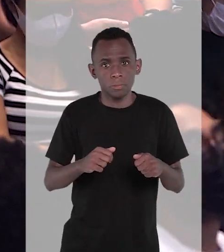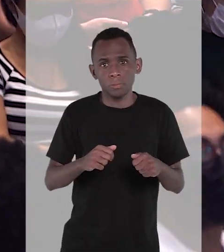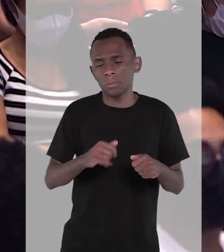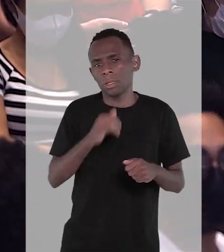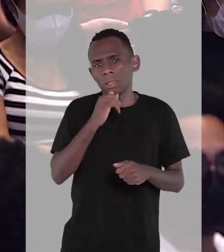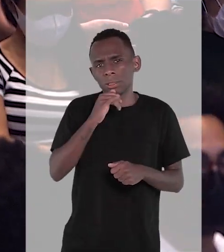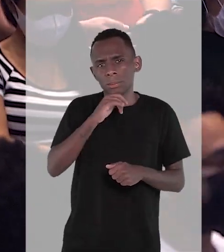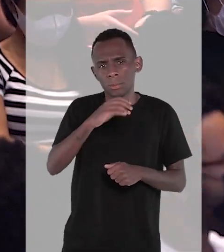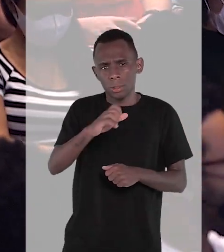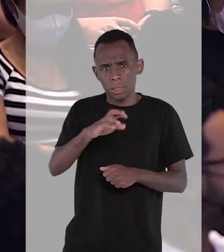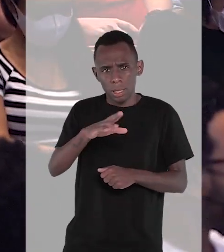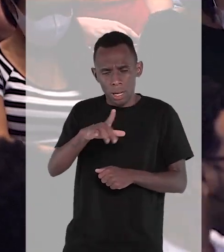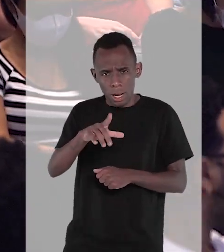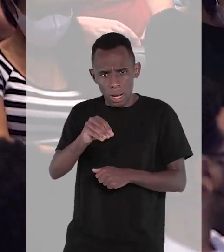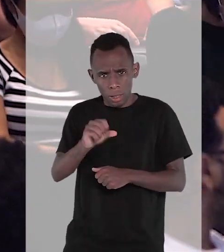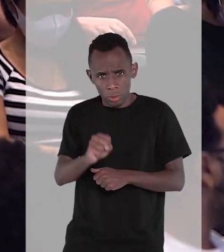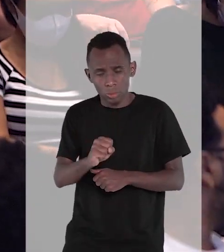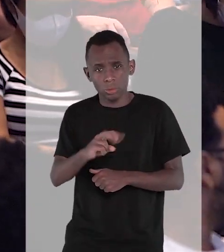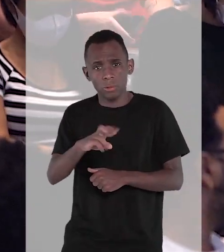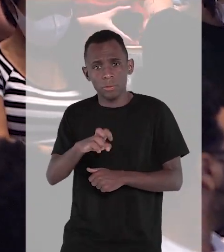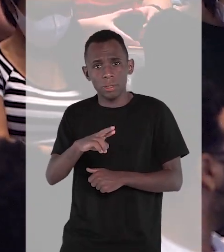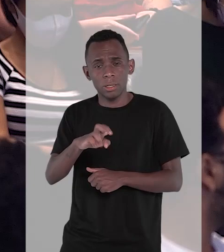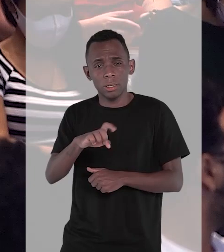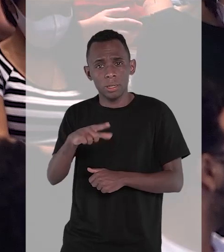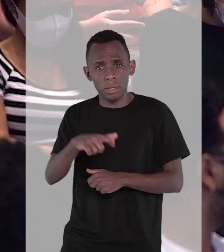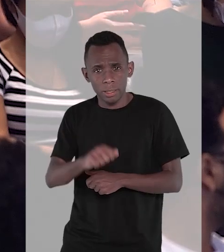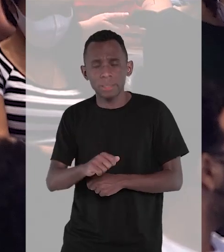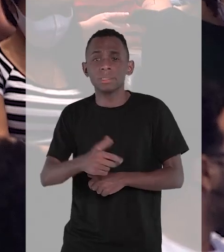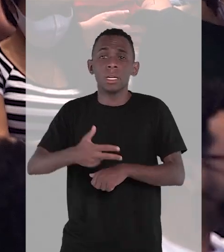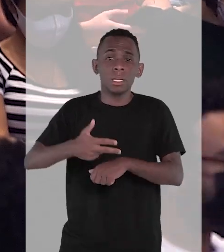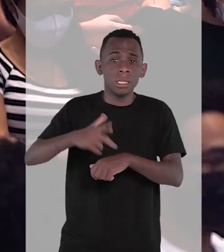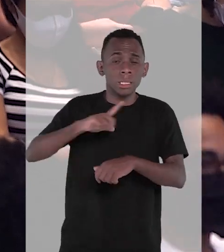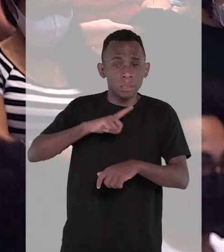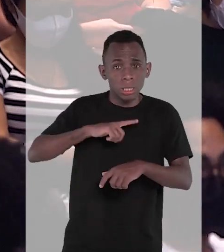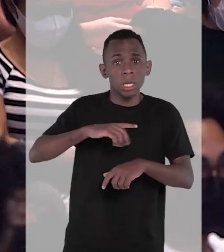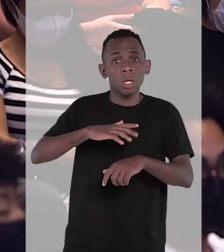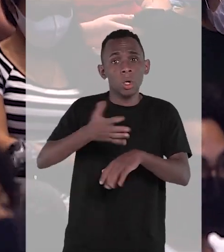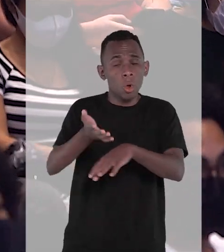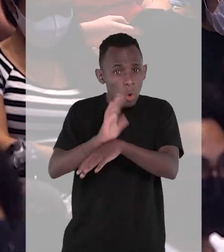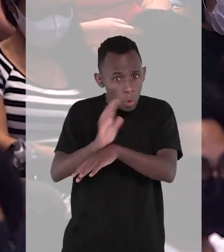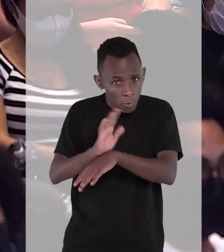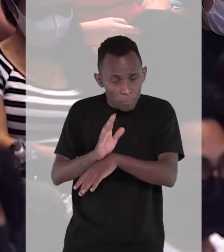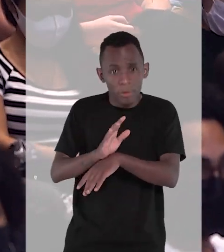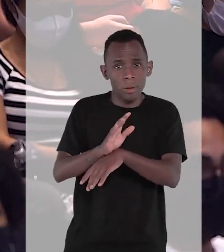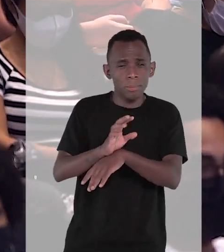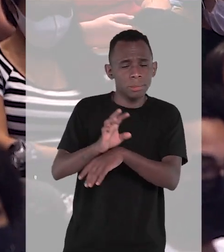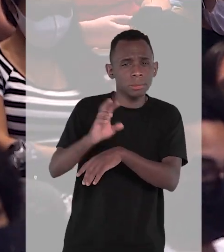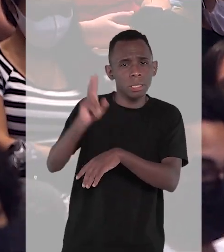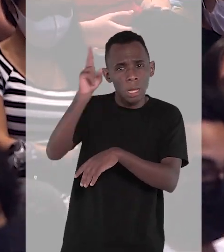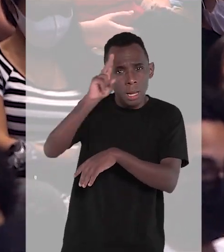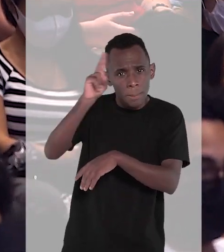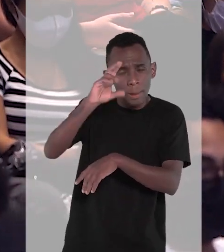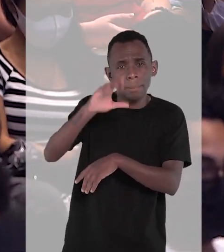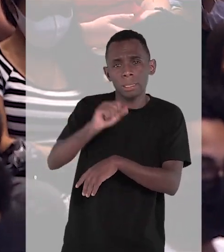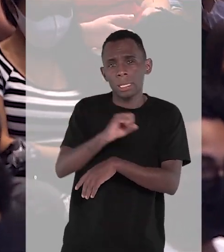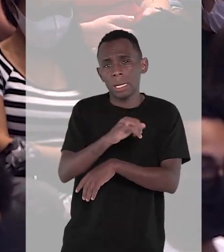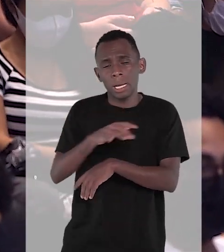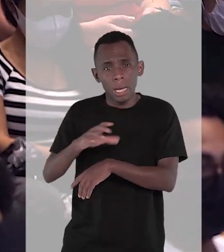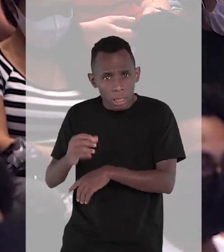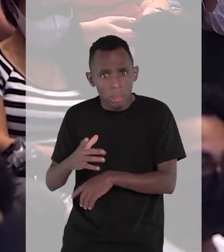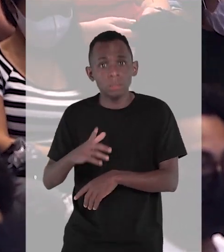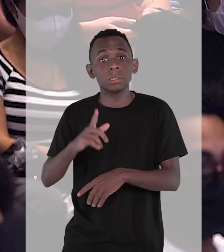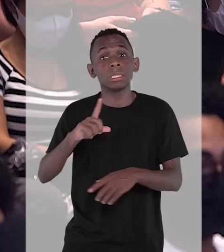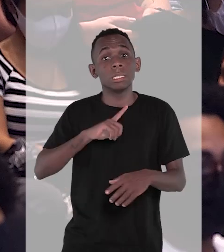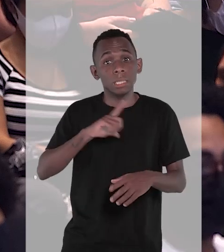exemplo, o Carlos Vereza, que fez o filme do Memórias do Cárcere, que foi o Graciliano. Você viu Memórias